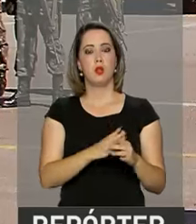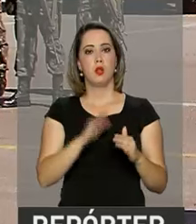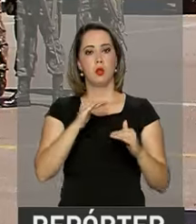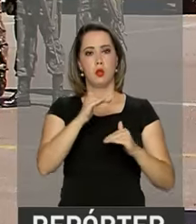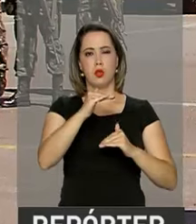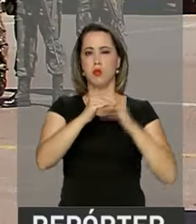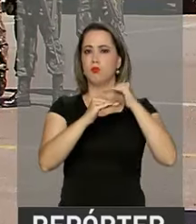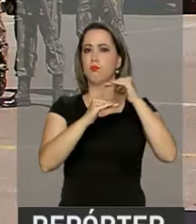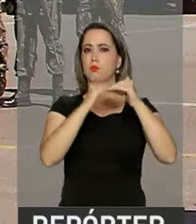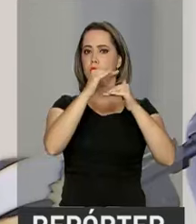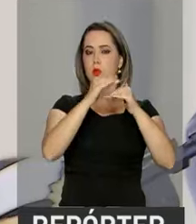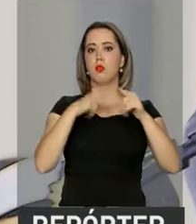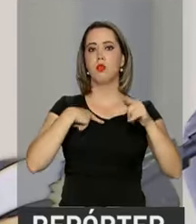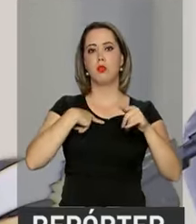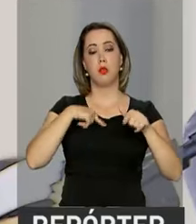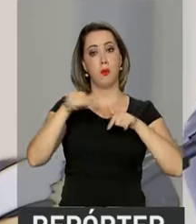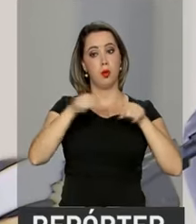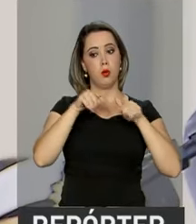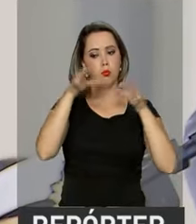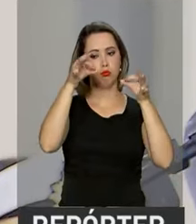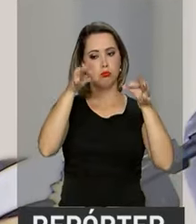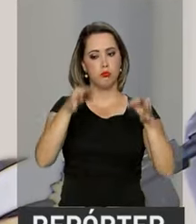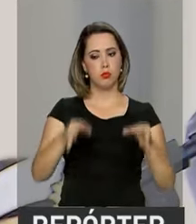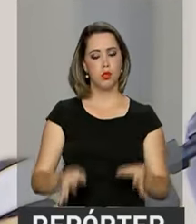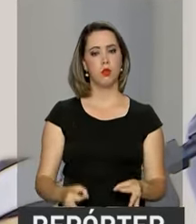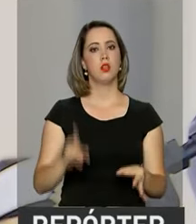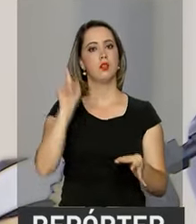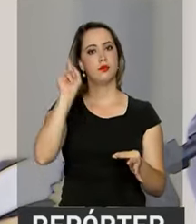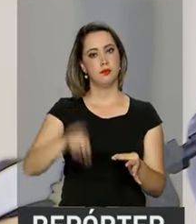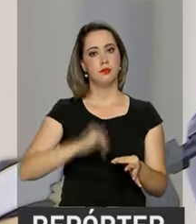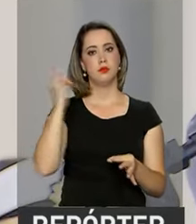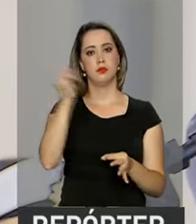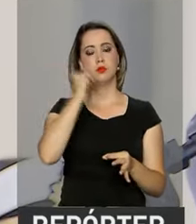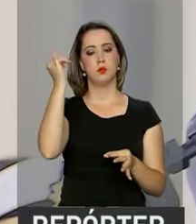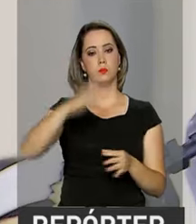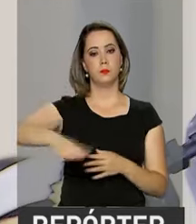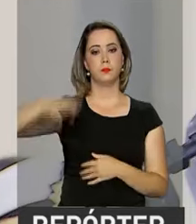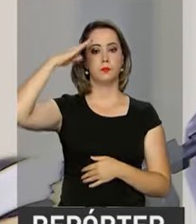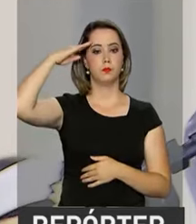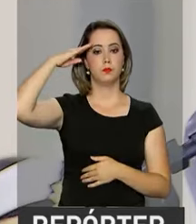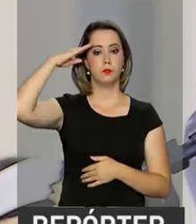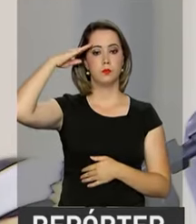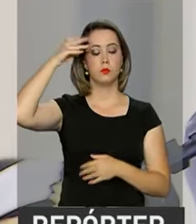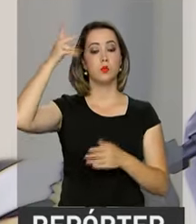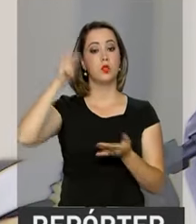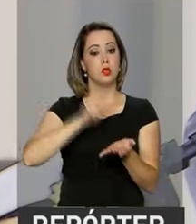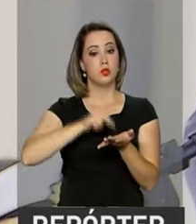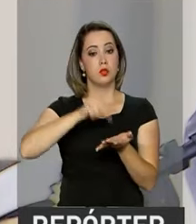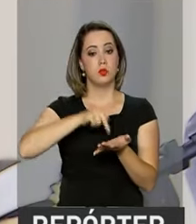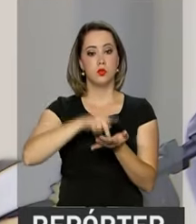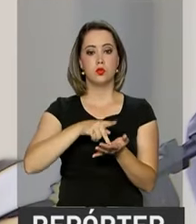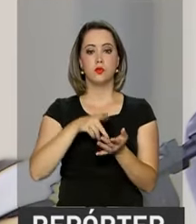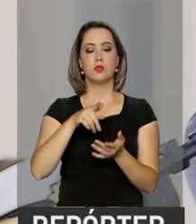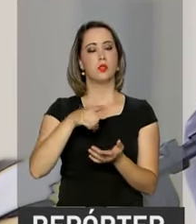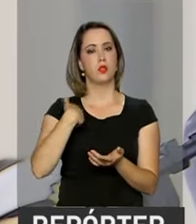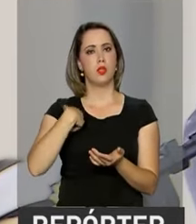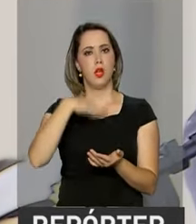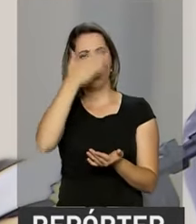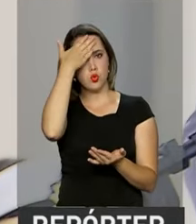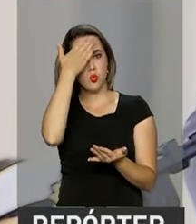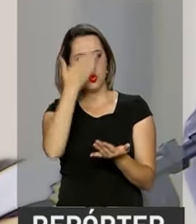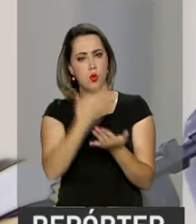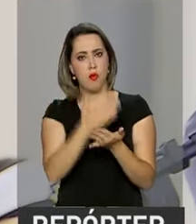e na disciplina como preceitos fundamentais de um exército verdadeiramente Leal a